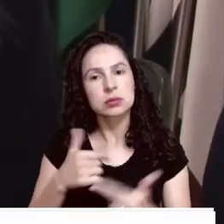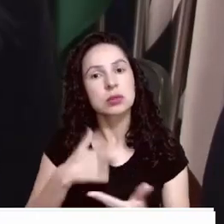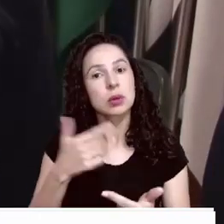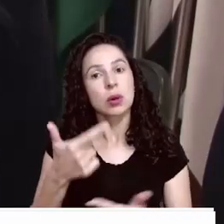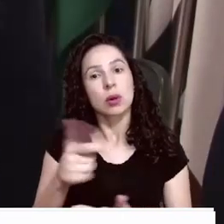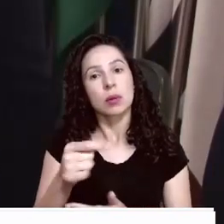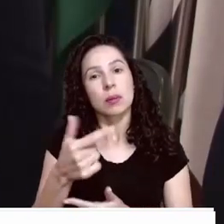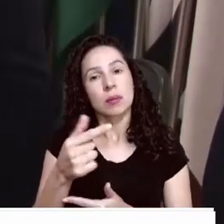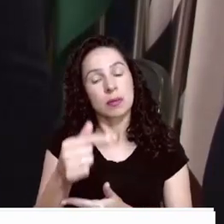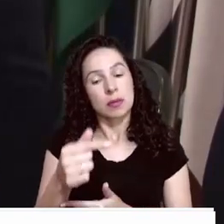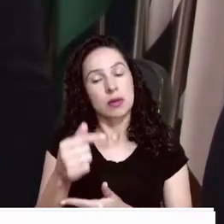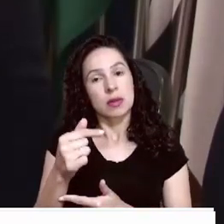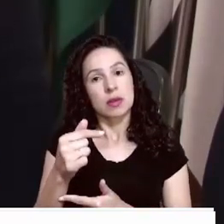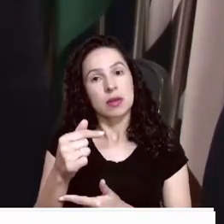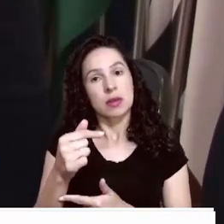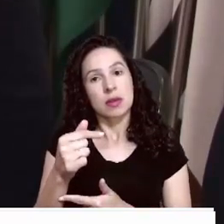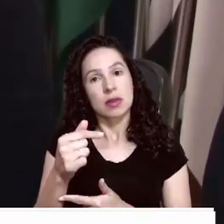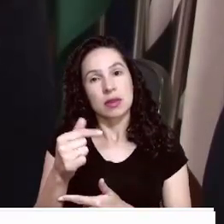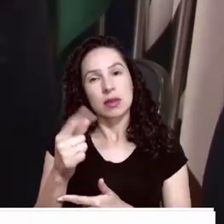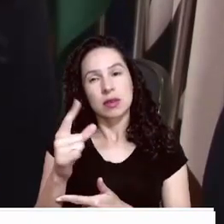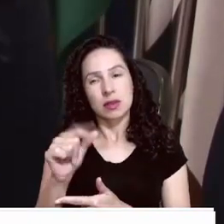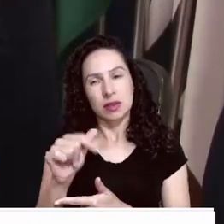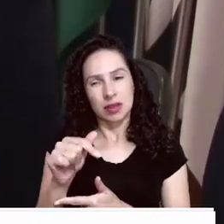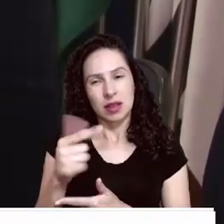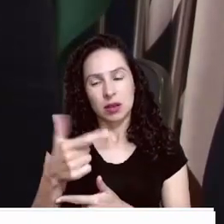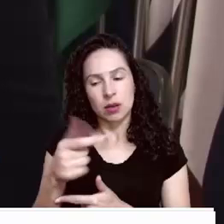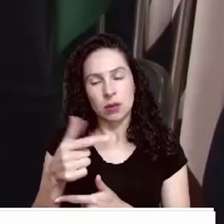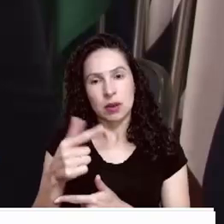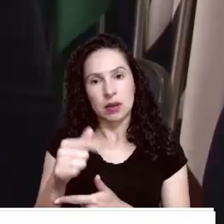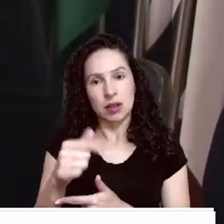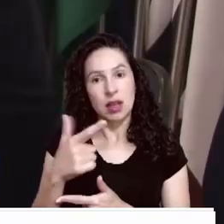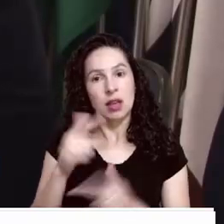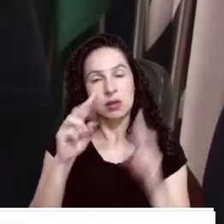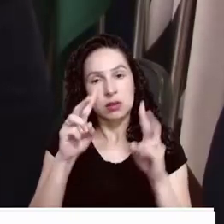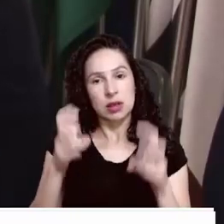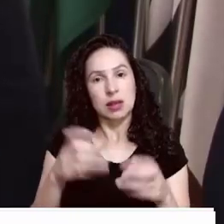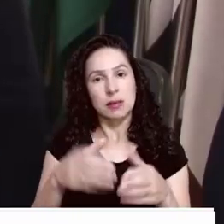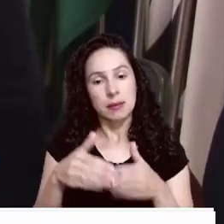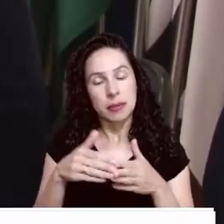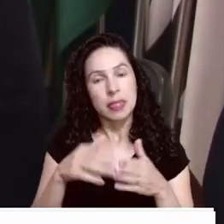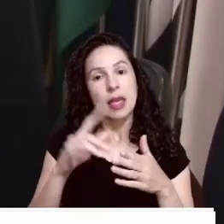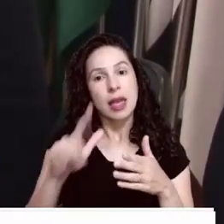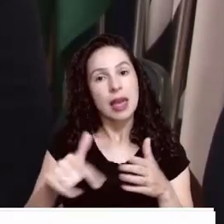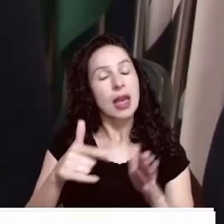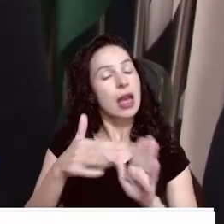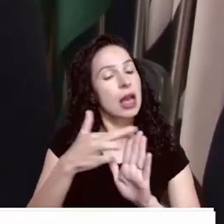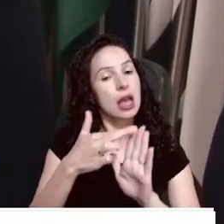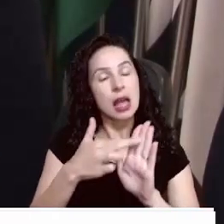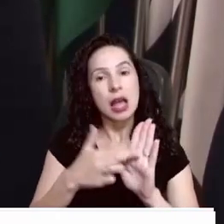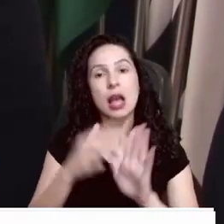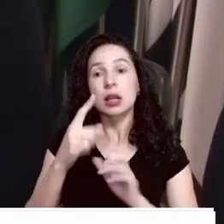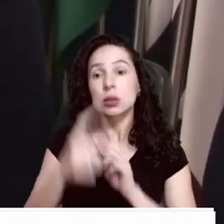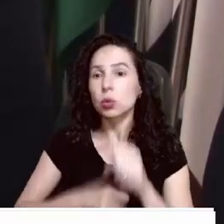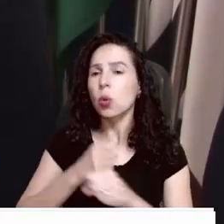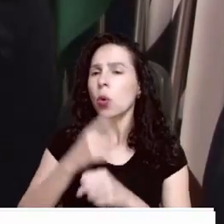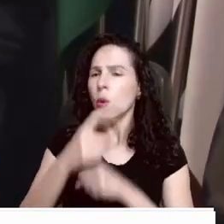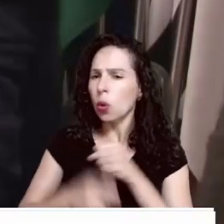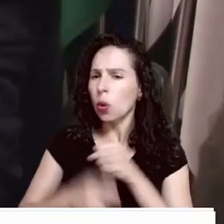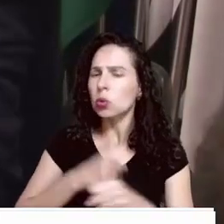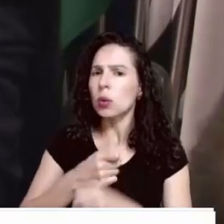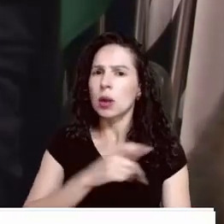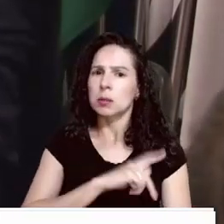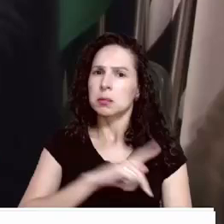casa, a questão do recesso é de praxe de todos os presidentes que passaram por